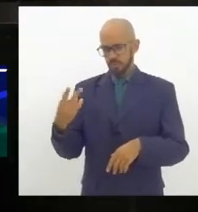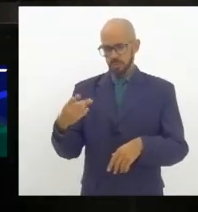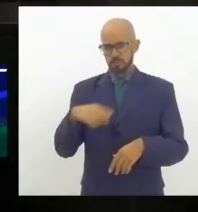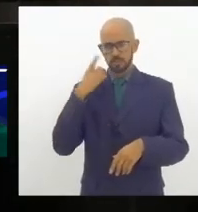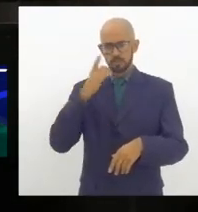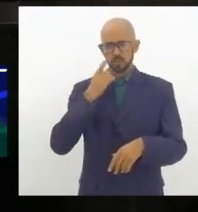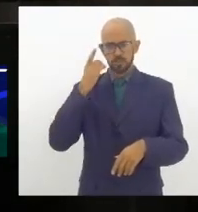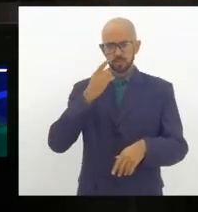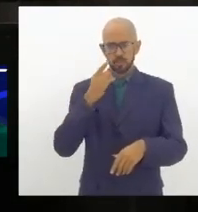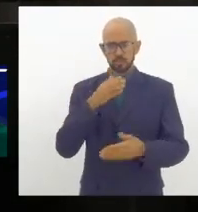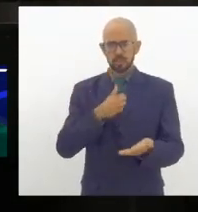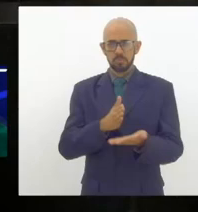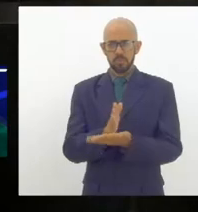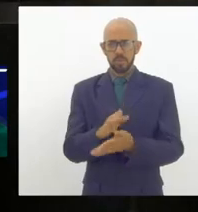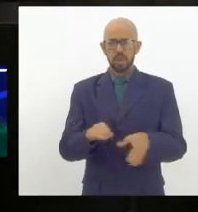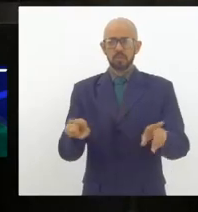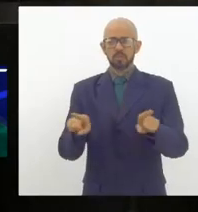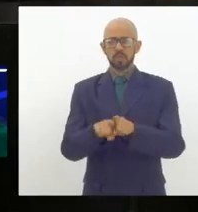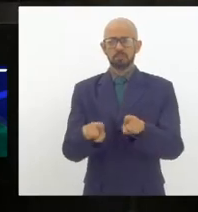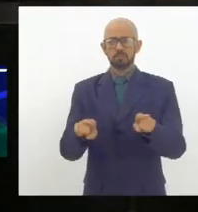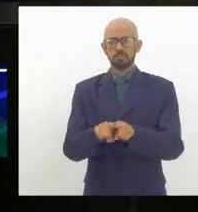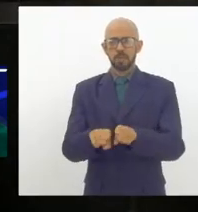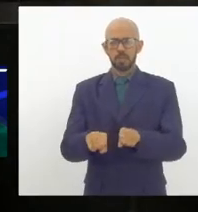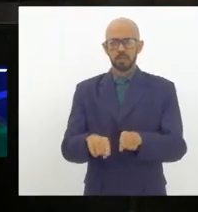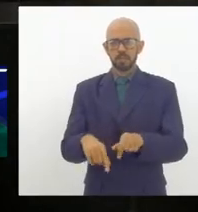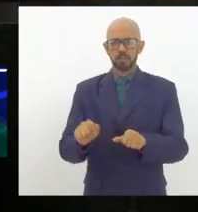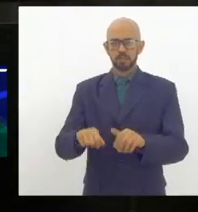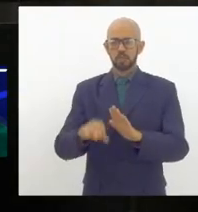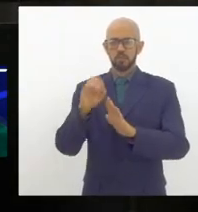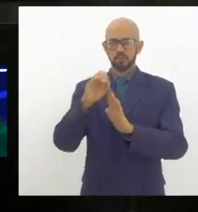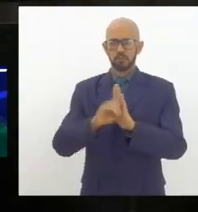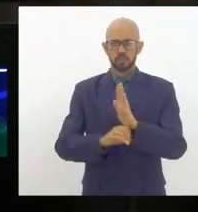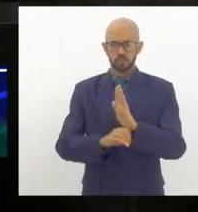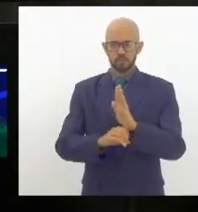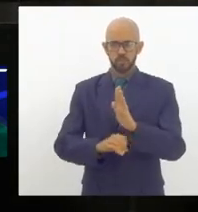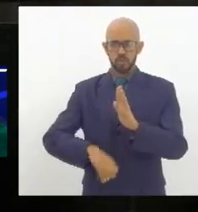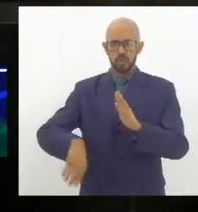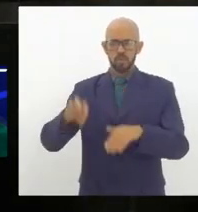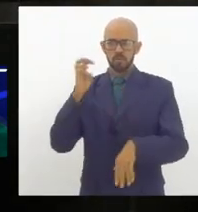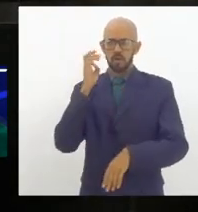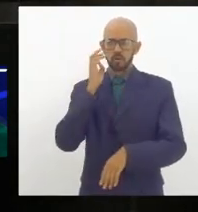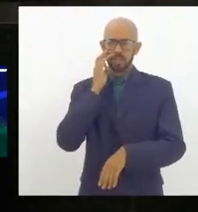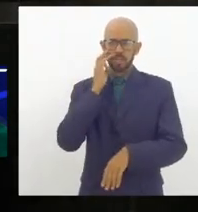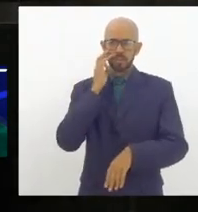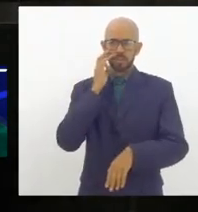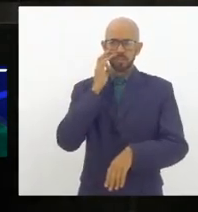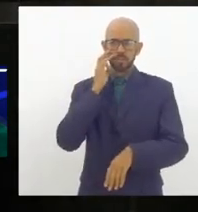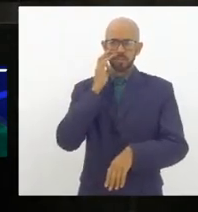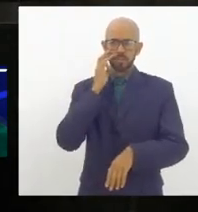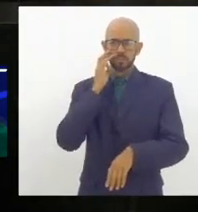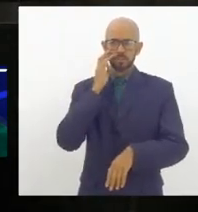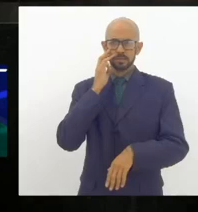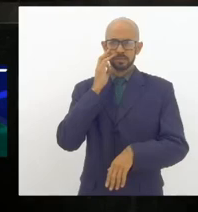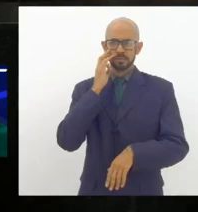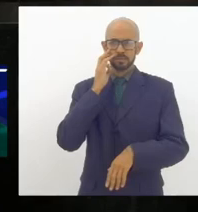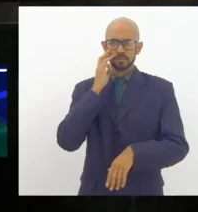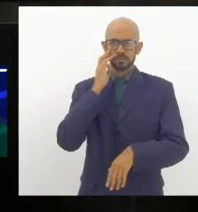pelos deputados que aprovaram é assim Ofício Deputado Valtec deputado